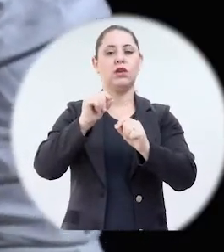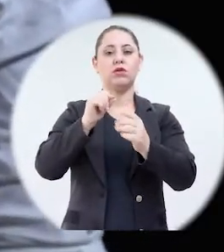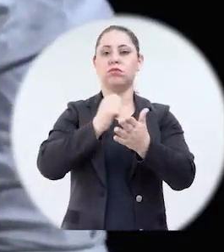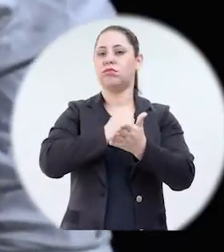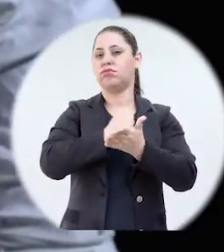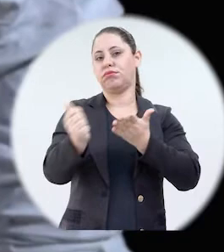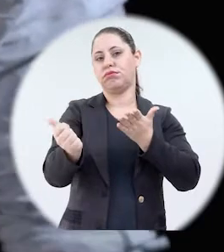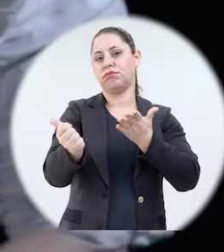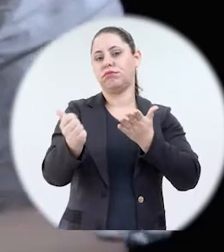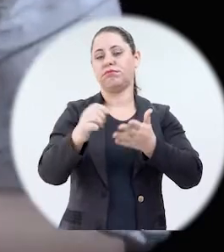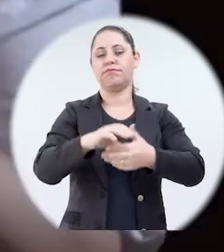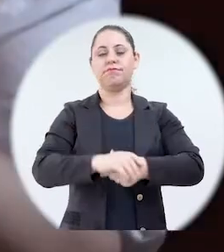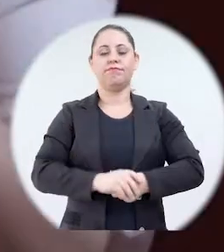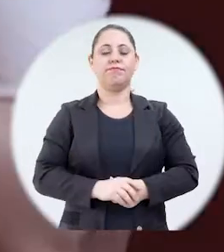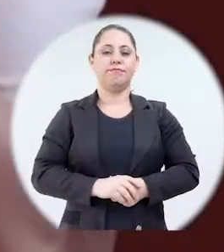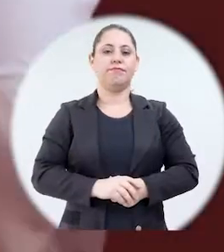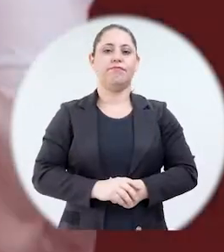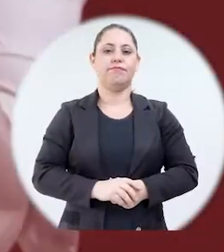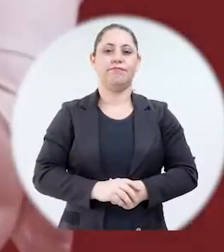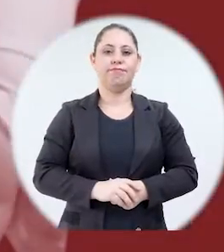tarde demais.